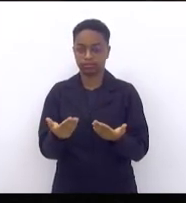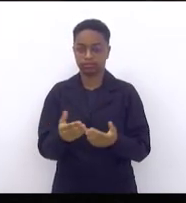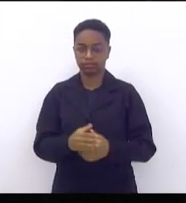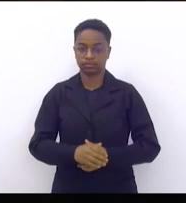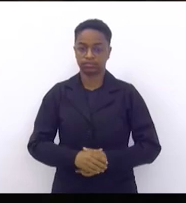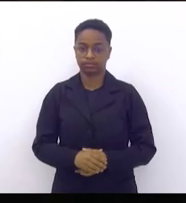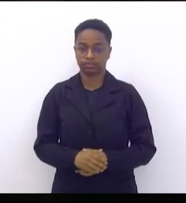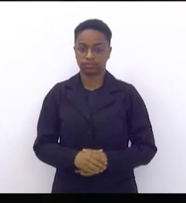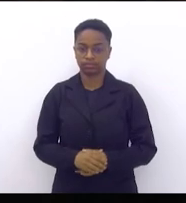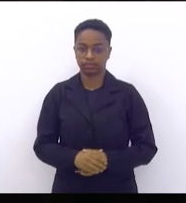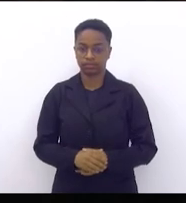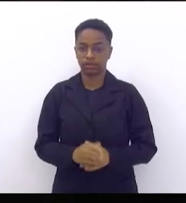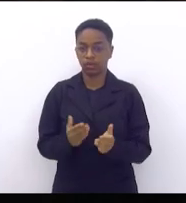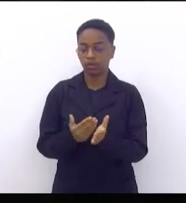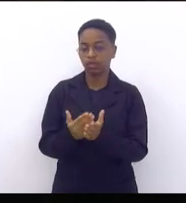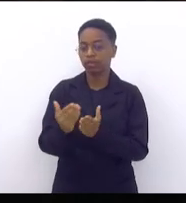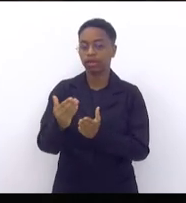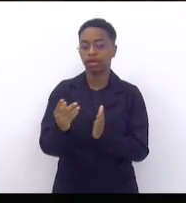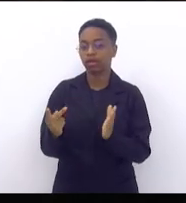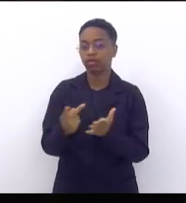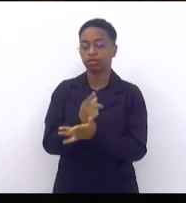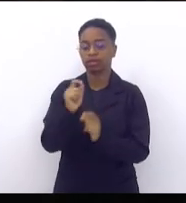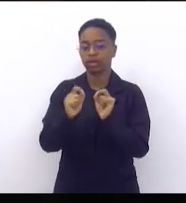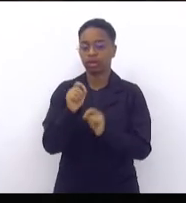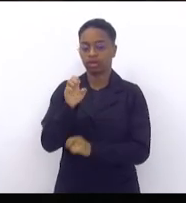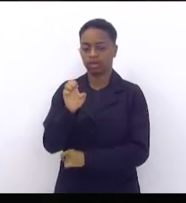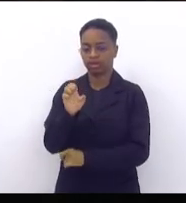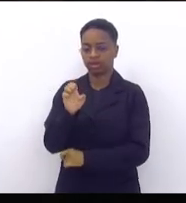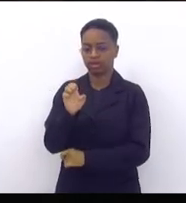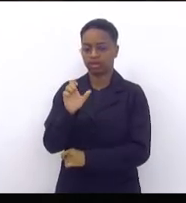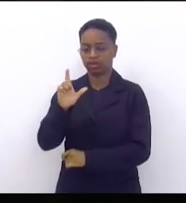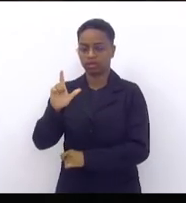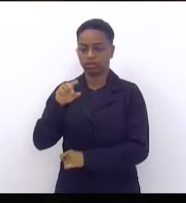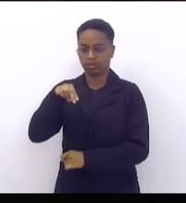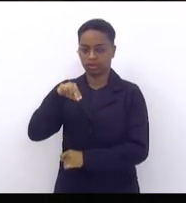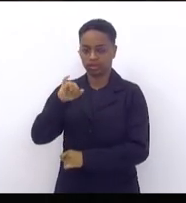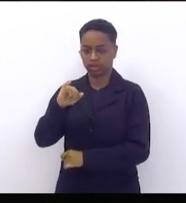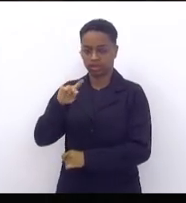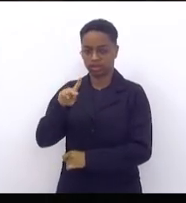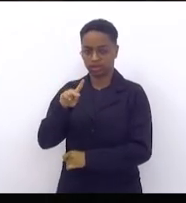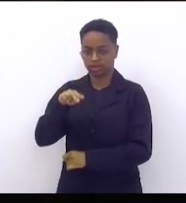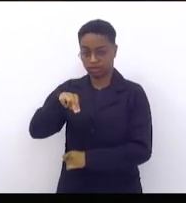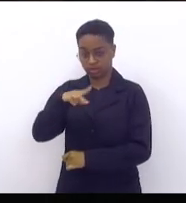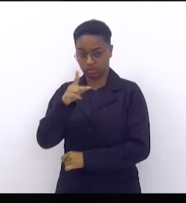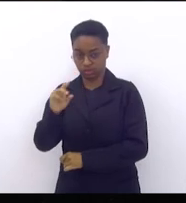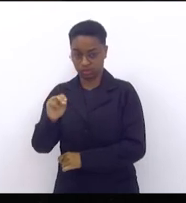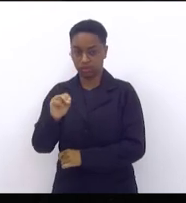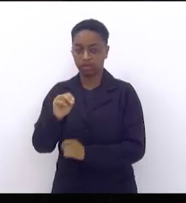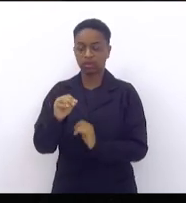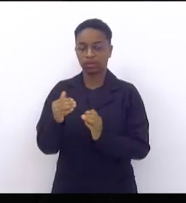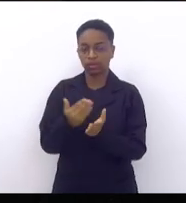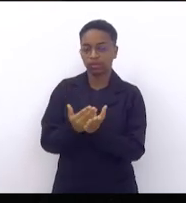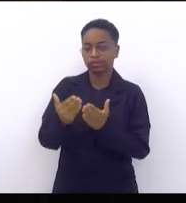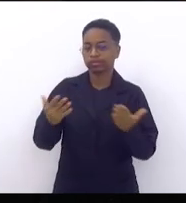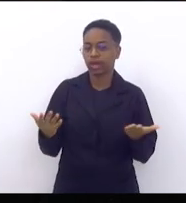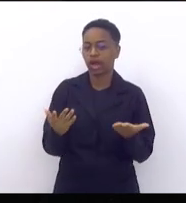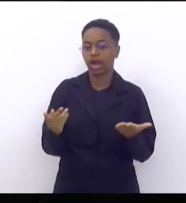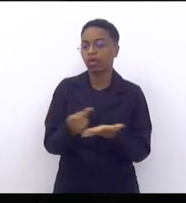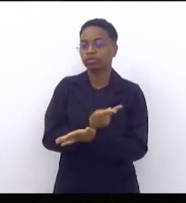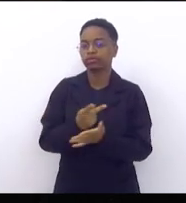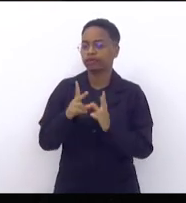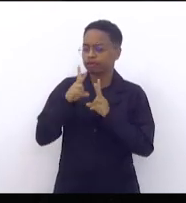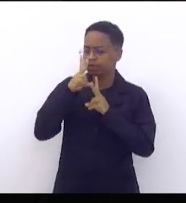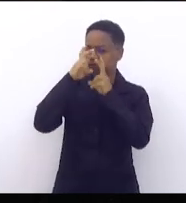fenômeno El Niño. Tudo está muito mais intenso e descontrolado. E